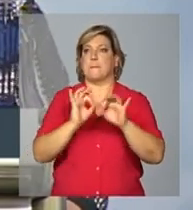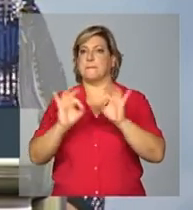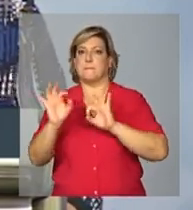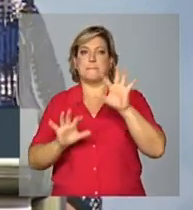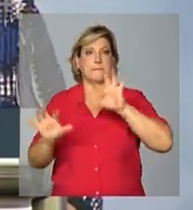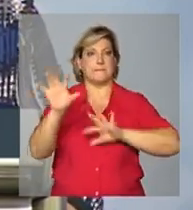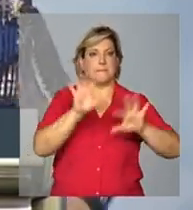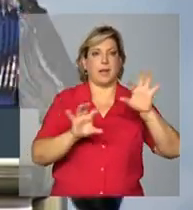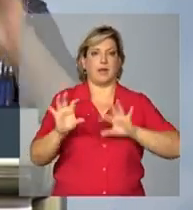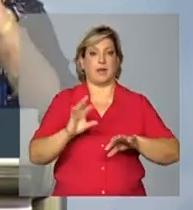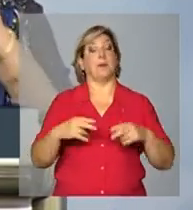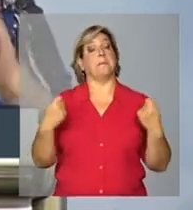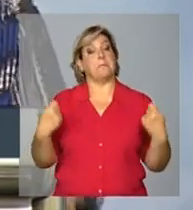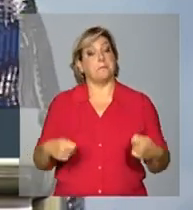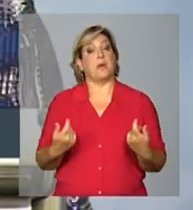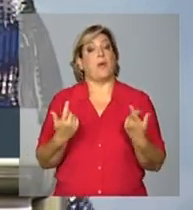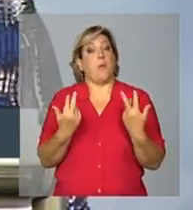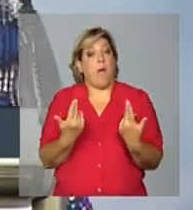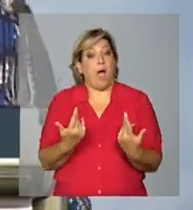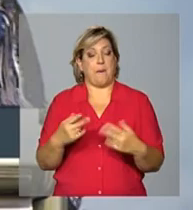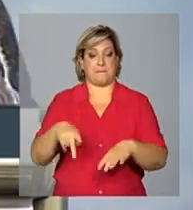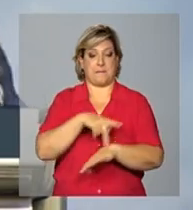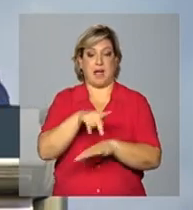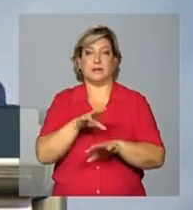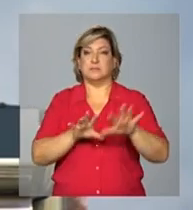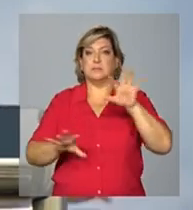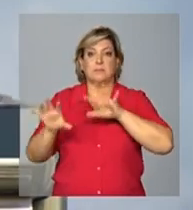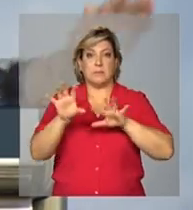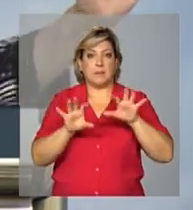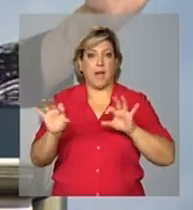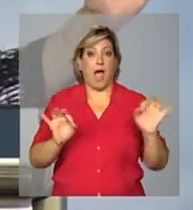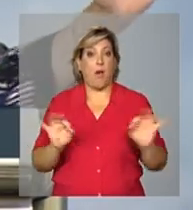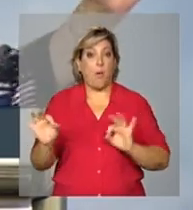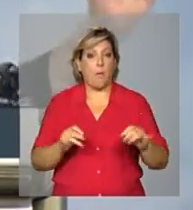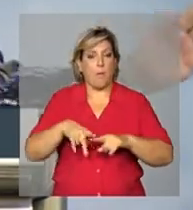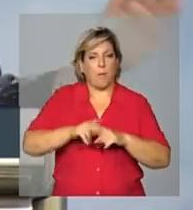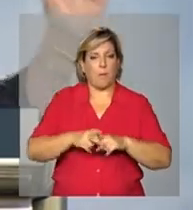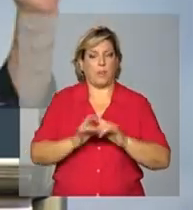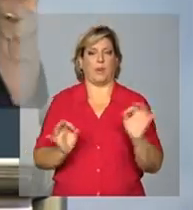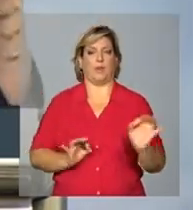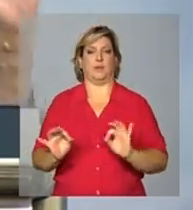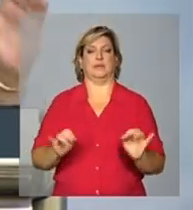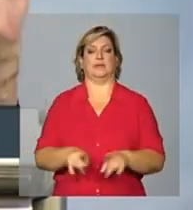melhorar o nosso país. Por isso que, ao longo